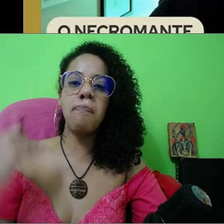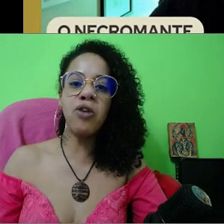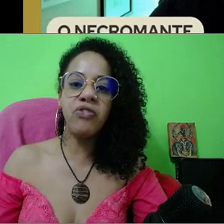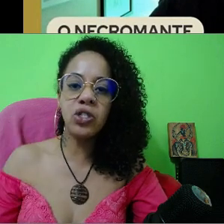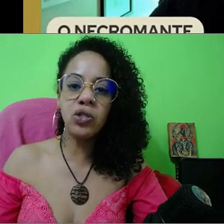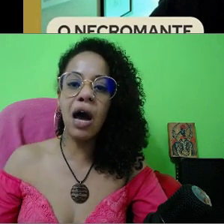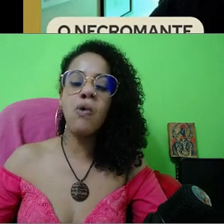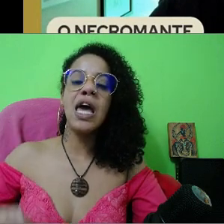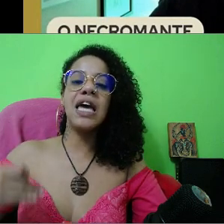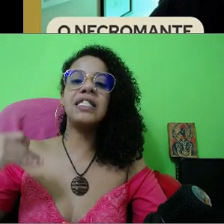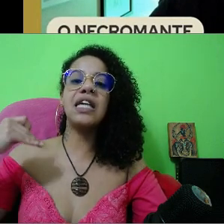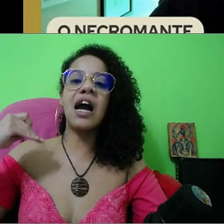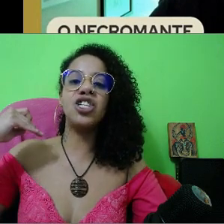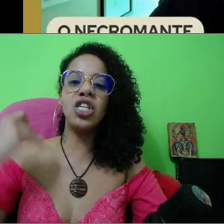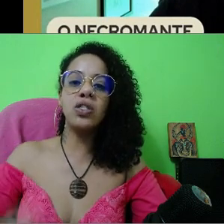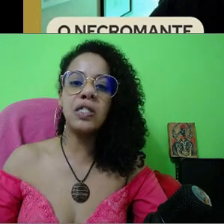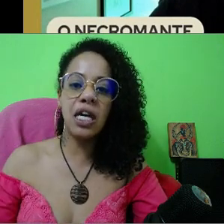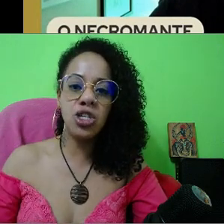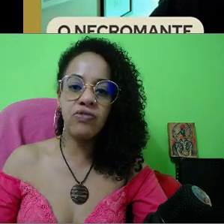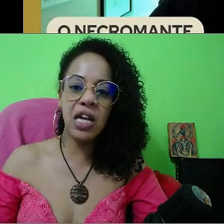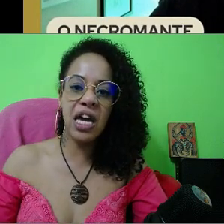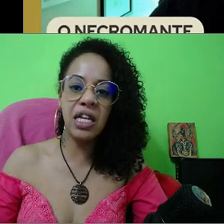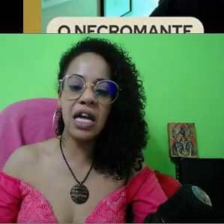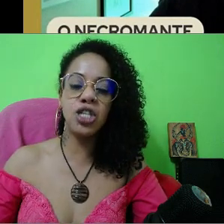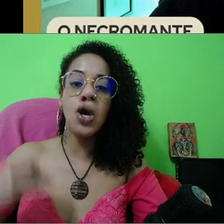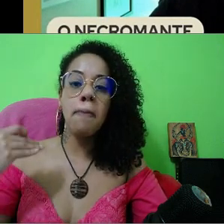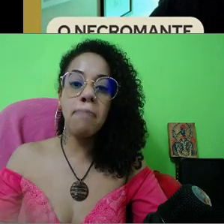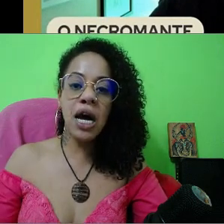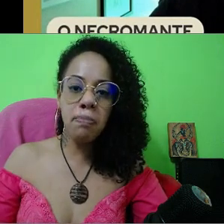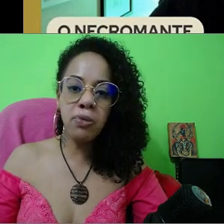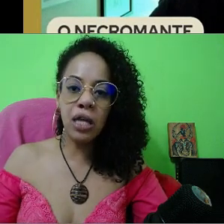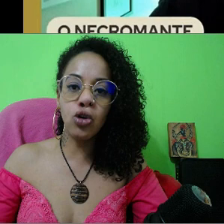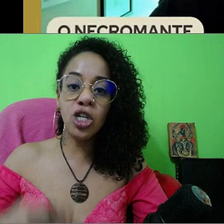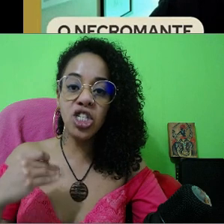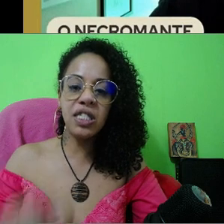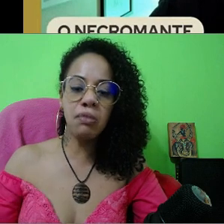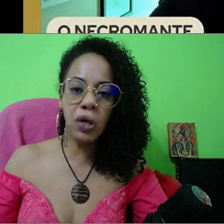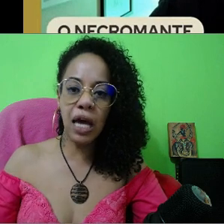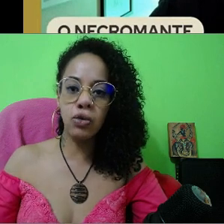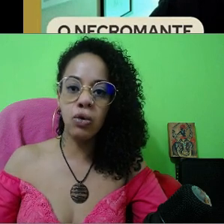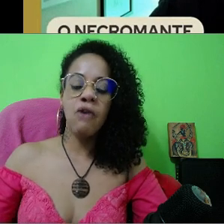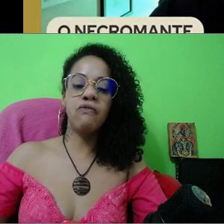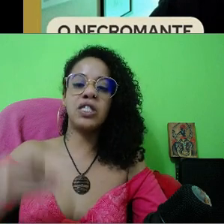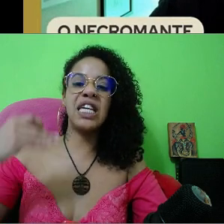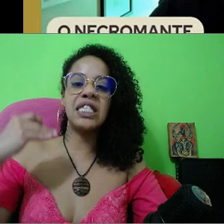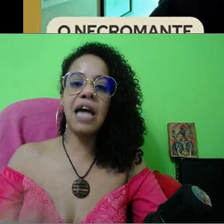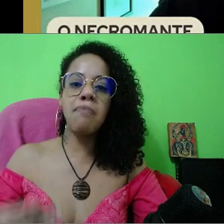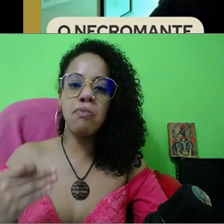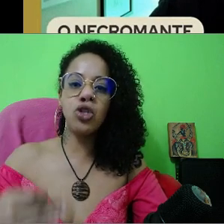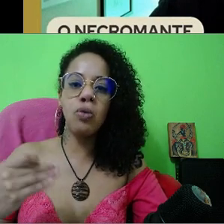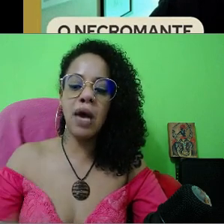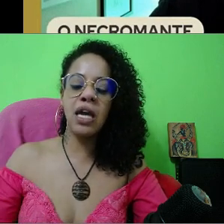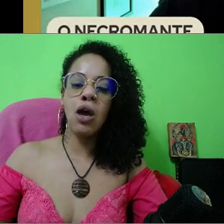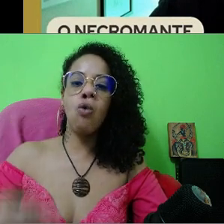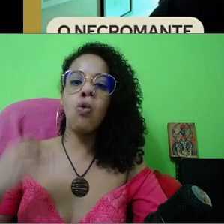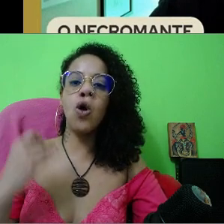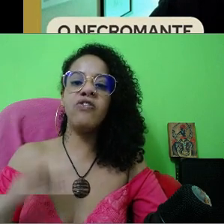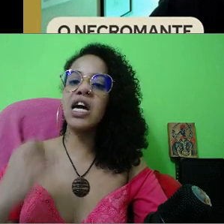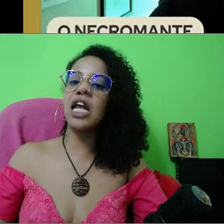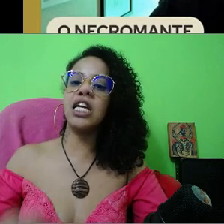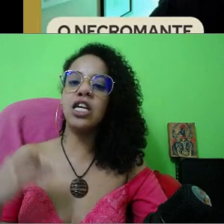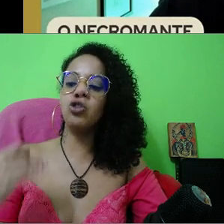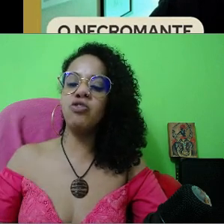teriam esse ar profissional esse ar dissociativo da realidade manipulador dissimulado vocês sabem muito bem